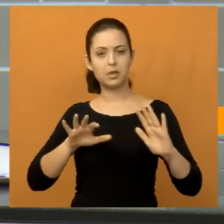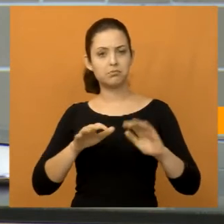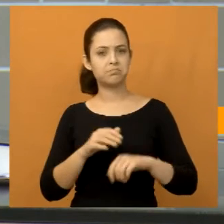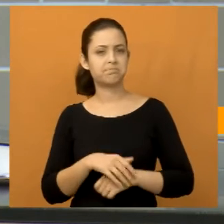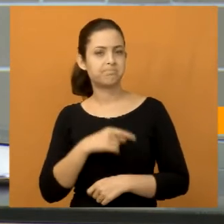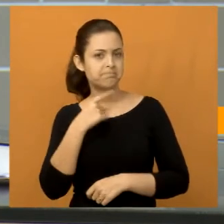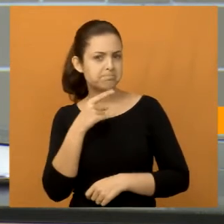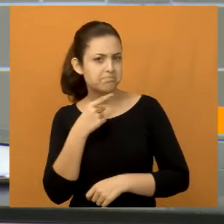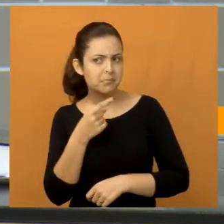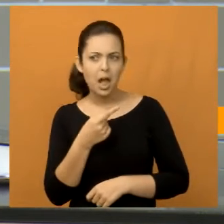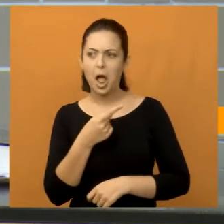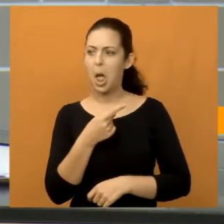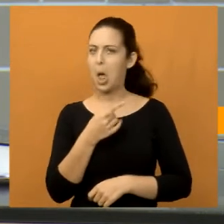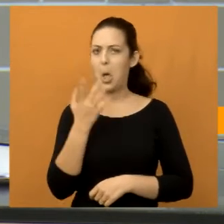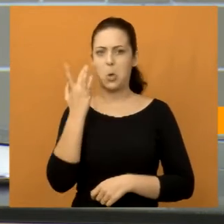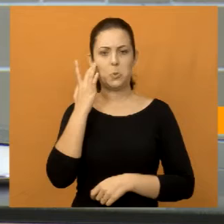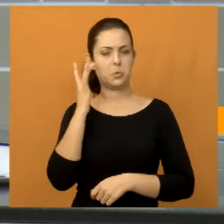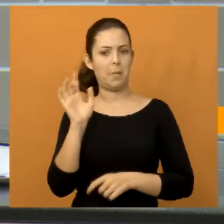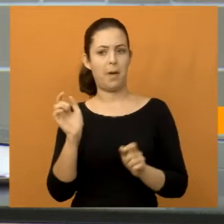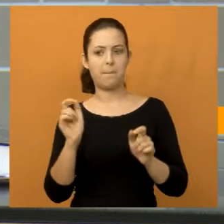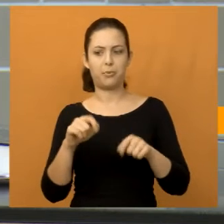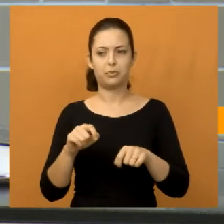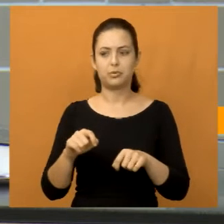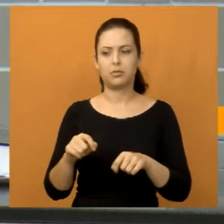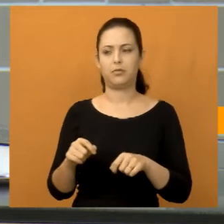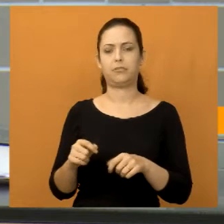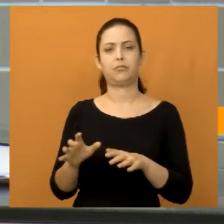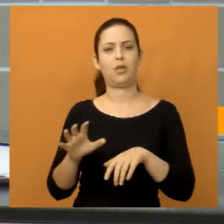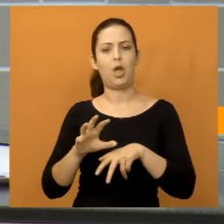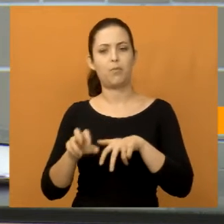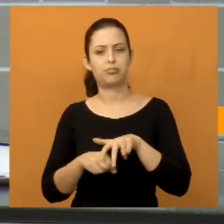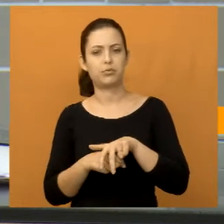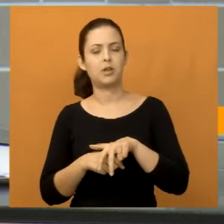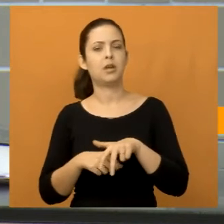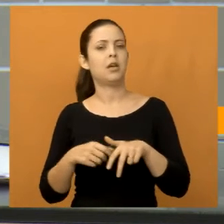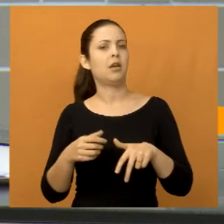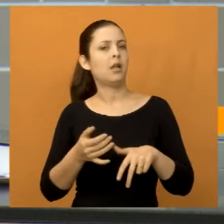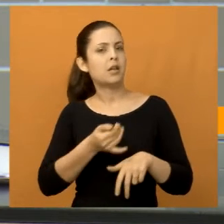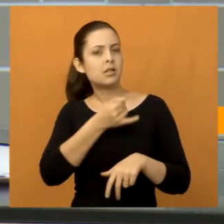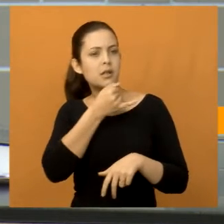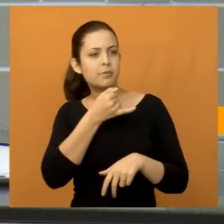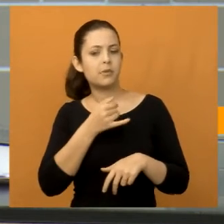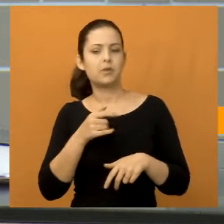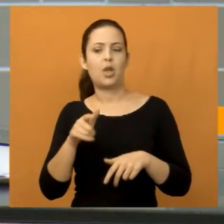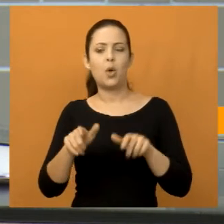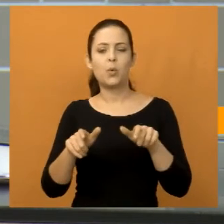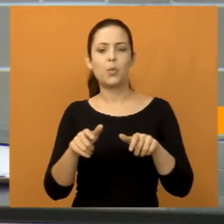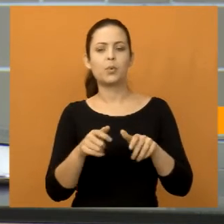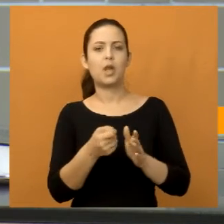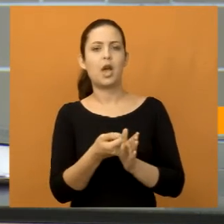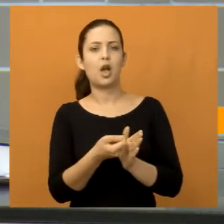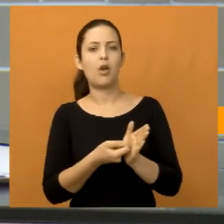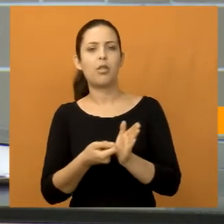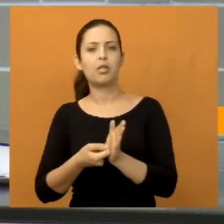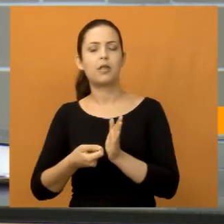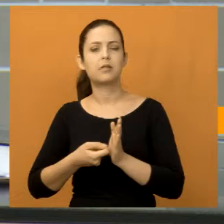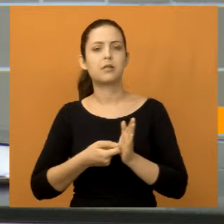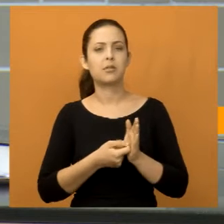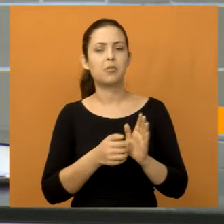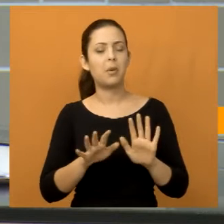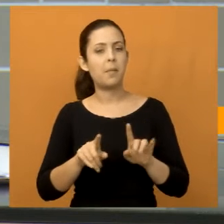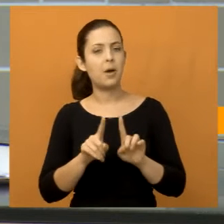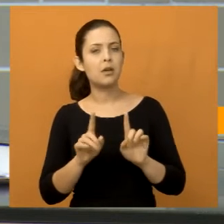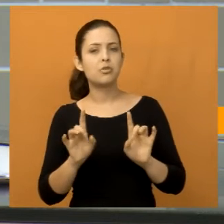tinham ciência das possíveis irregularidades envolvendo as referidas contratações e que